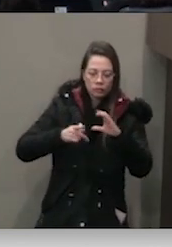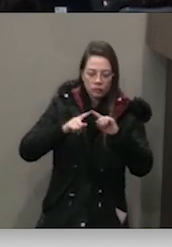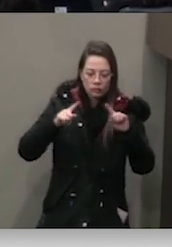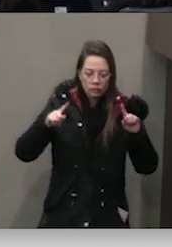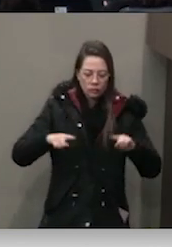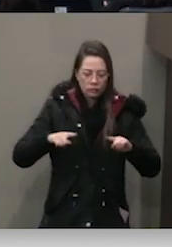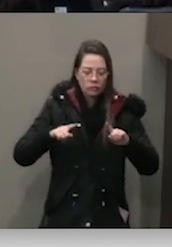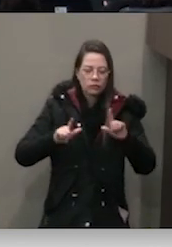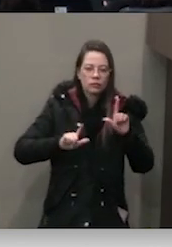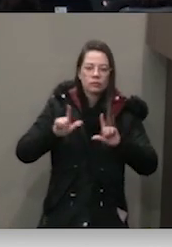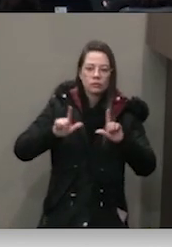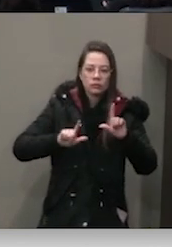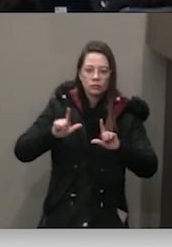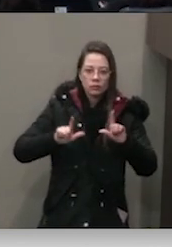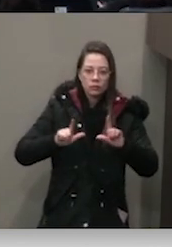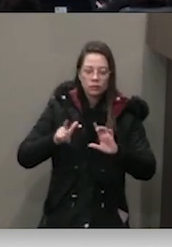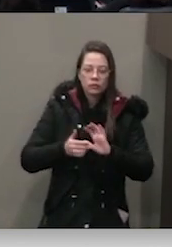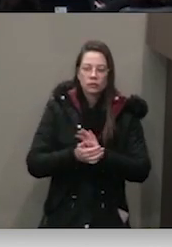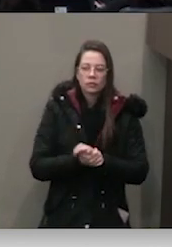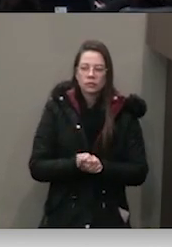TV Câmara.